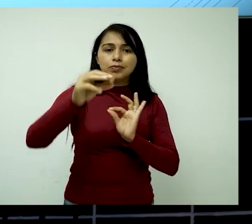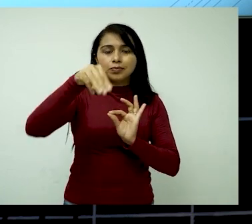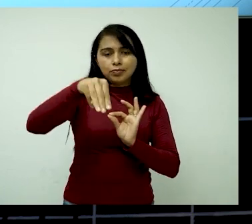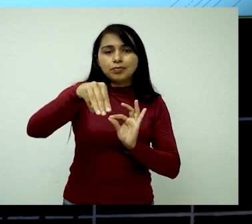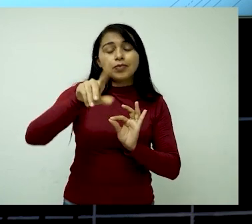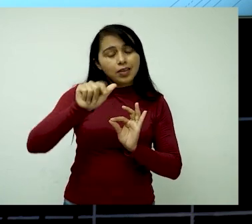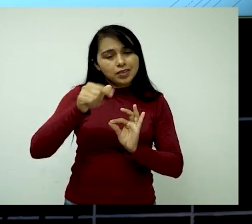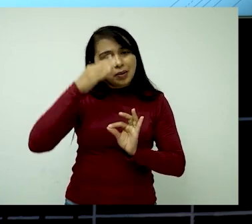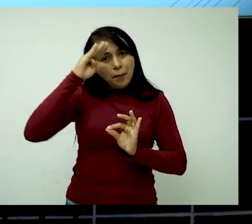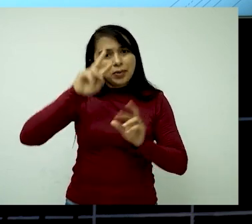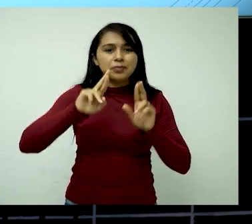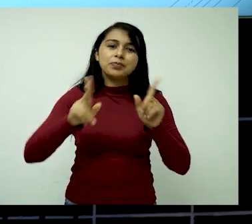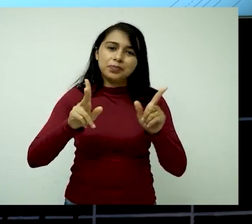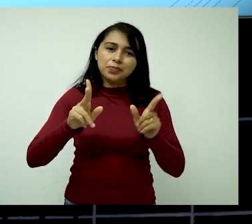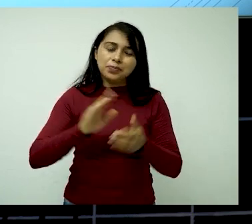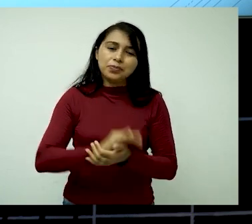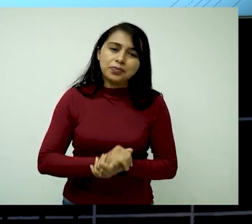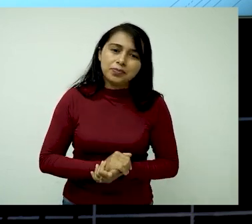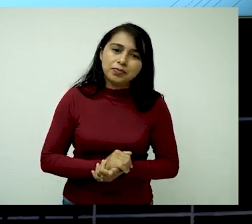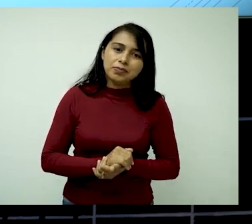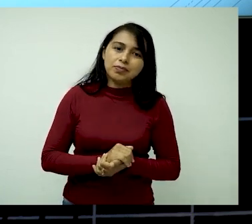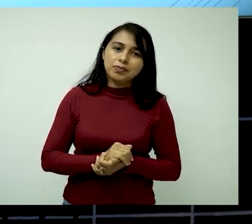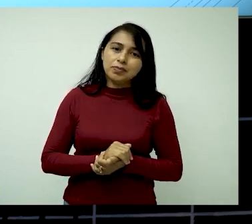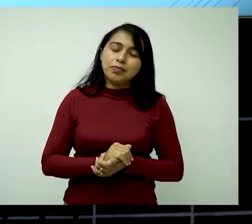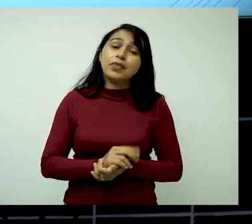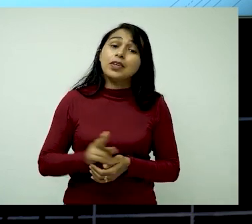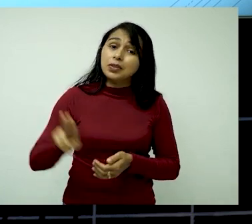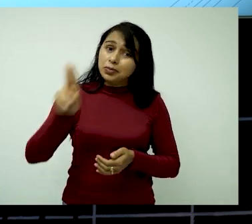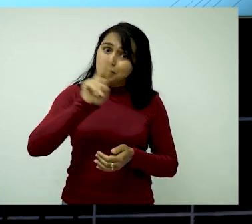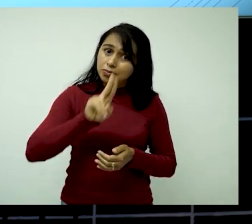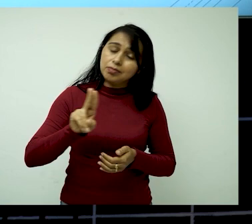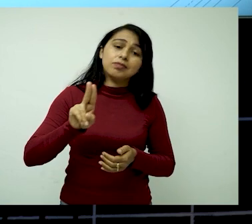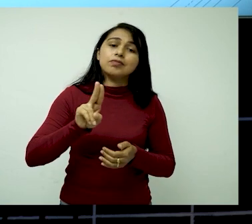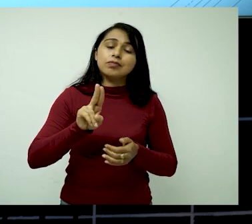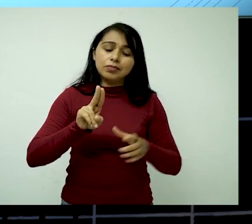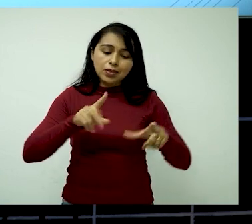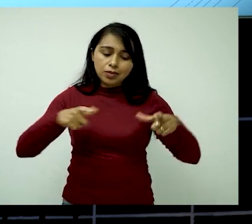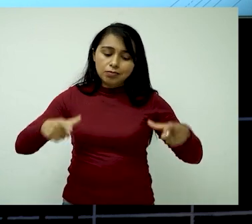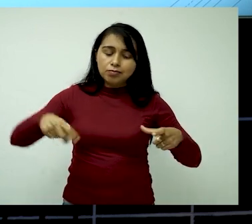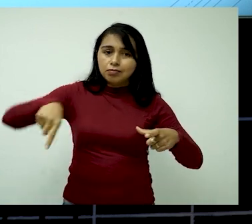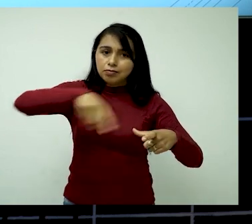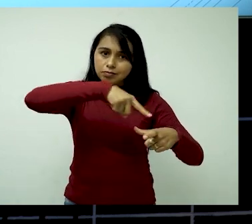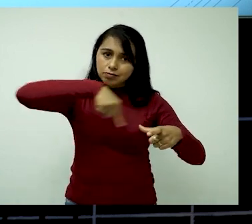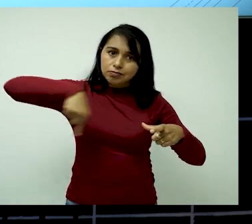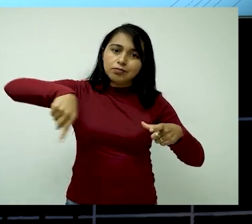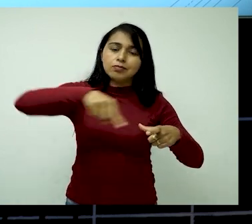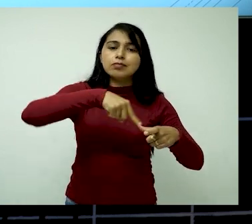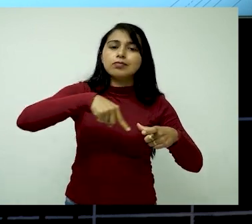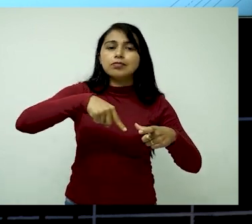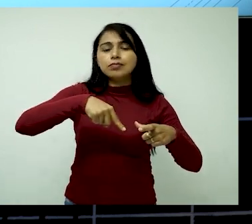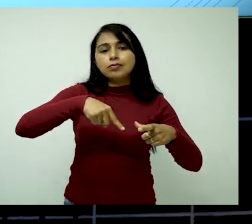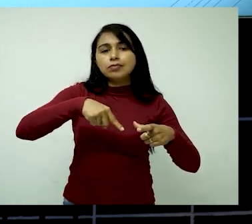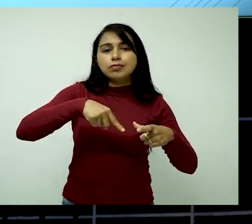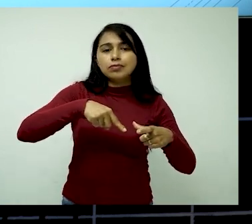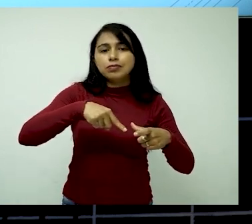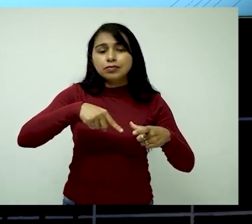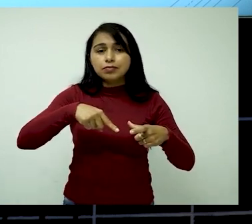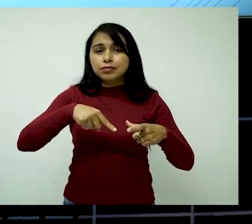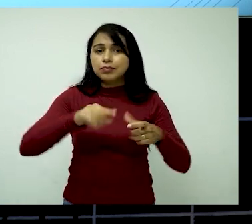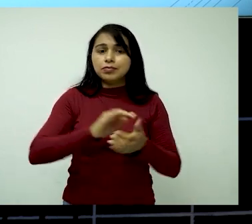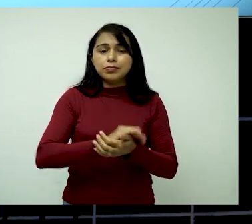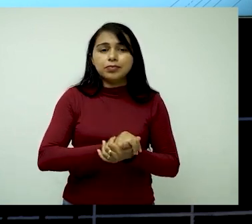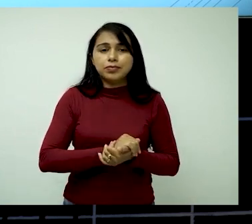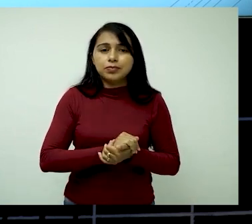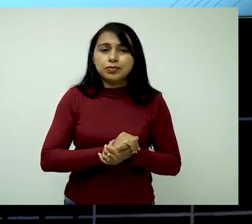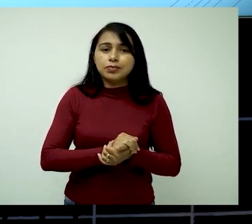Das provas rasas para as provas de meio fundo. Os atletas eles utilizam ali, depois de determinada distância, apenas